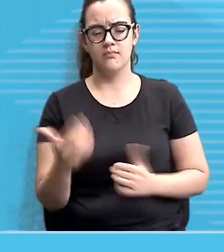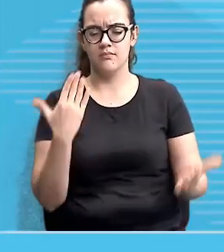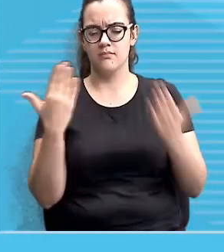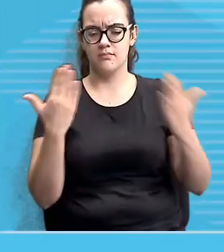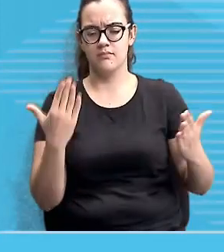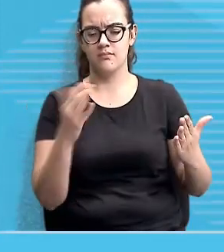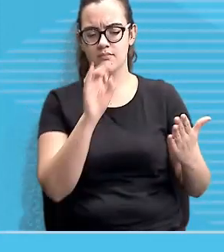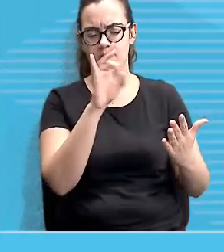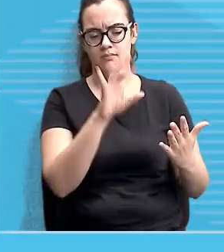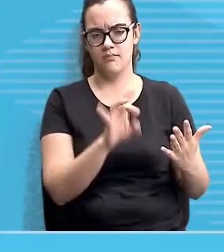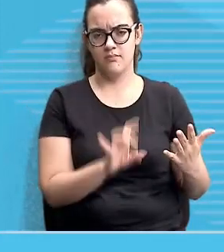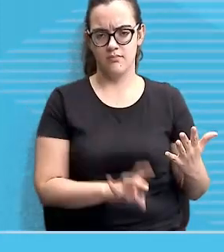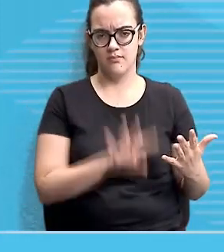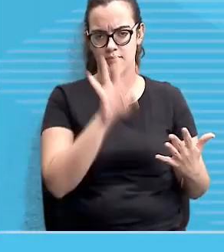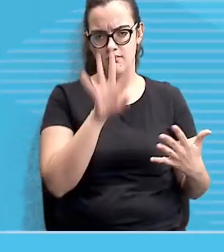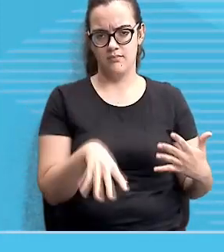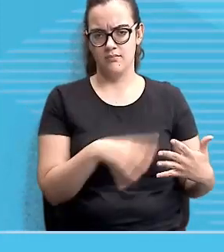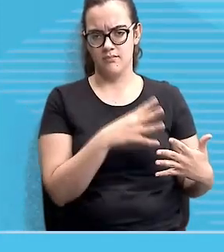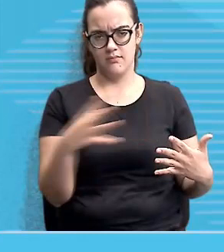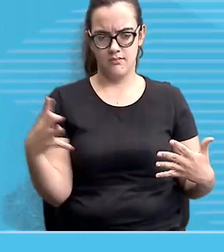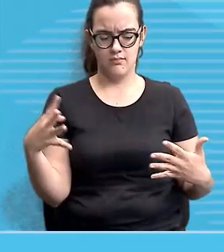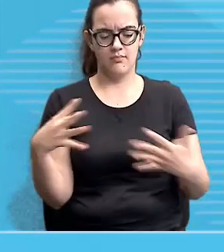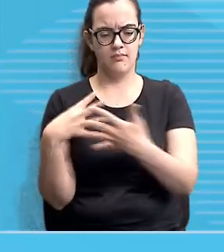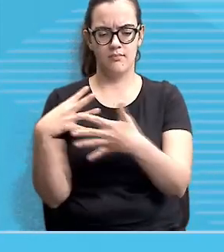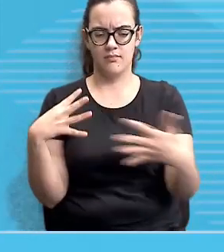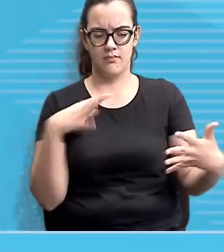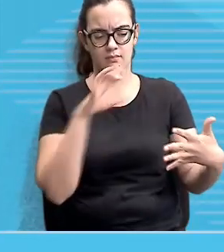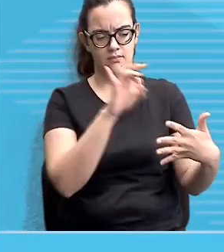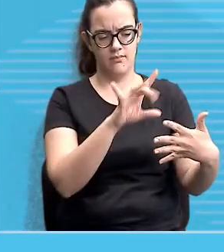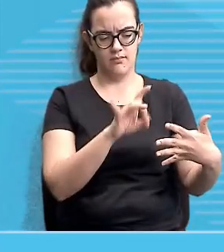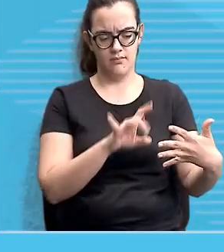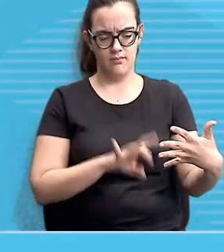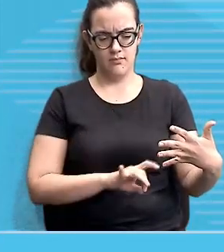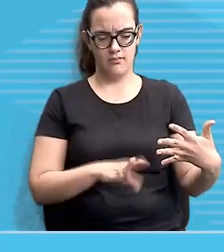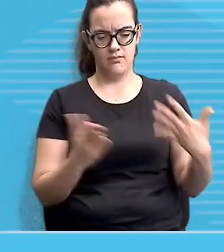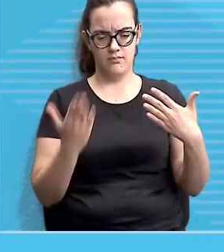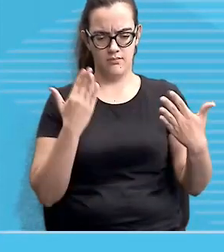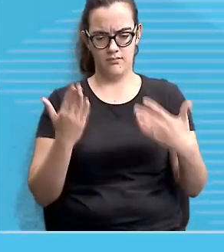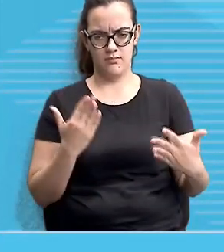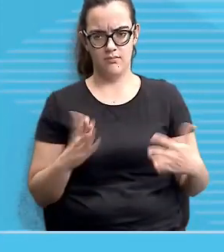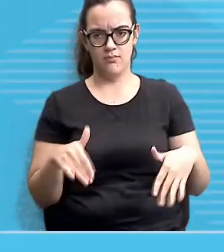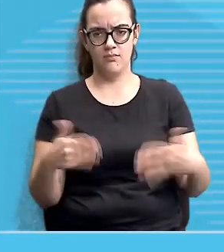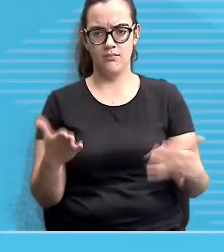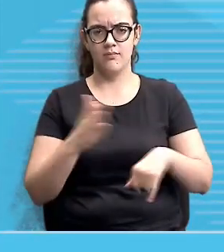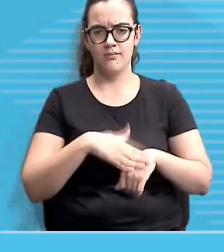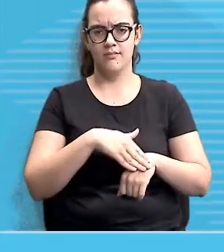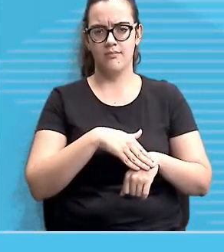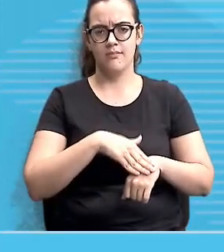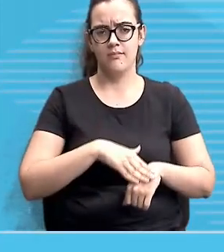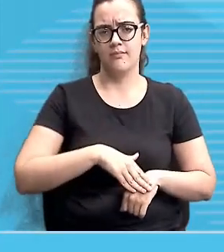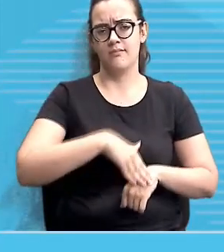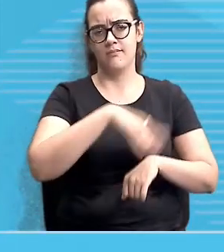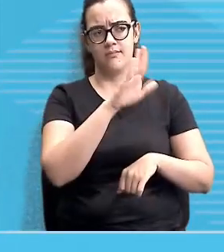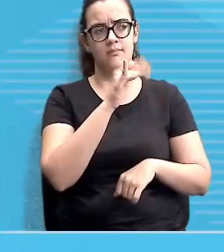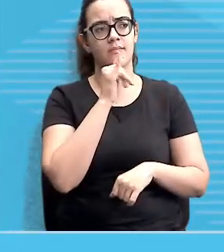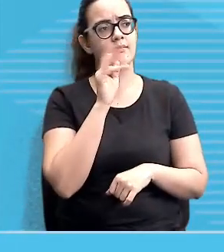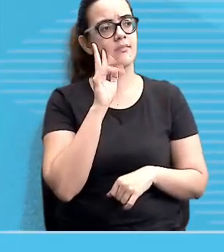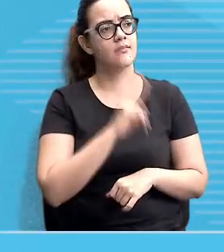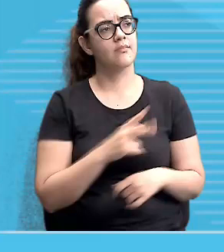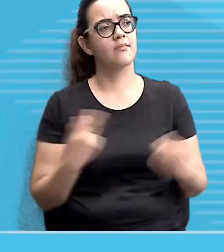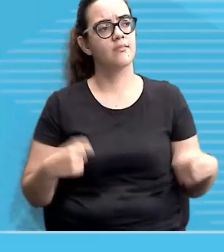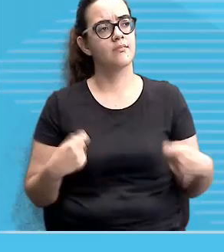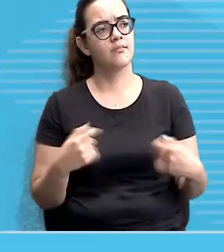relacionar capacidade térmica C maiúsculo e é igual a massa